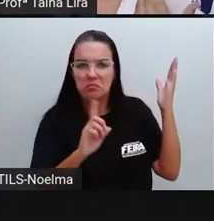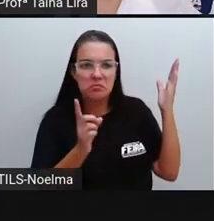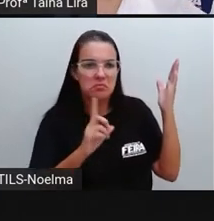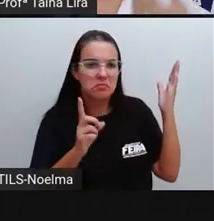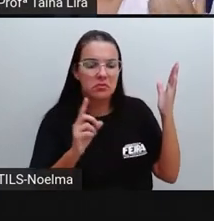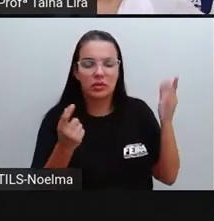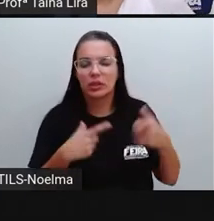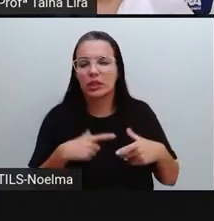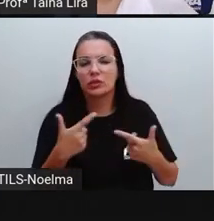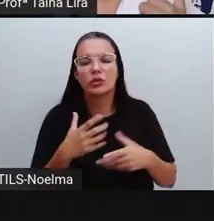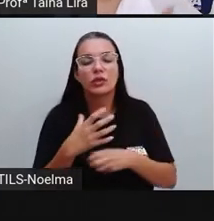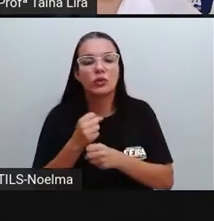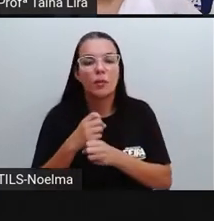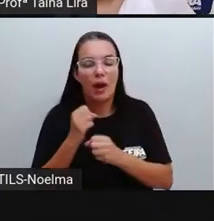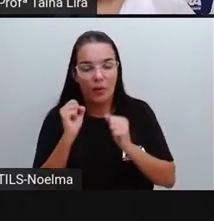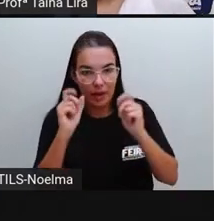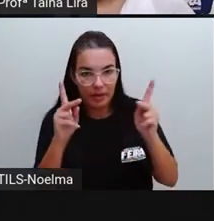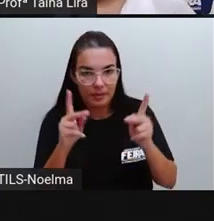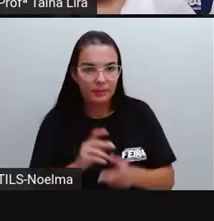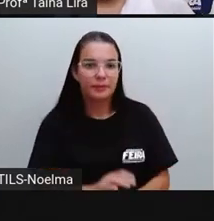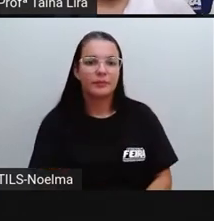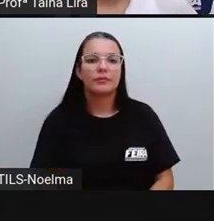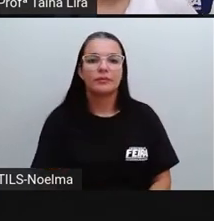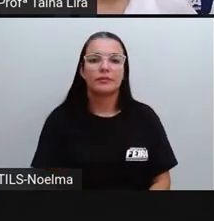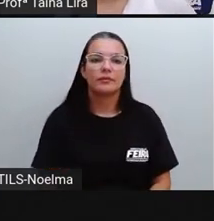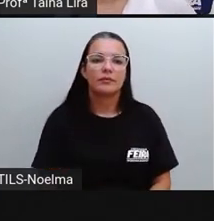não tem como a gente somar, tá bom?